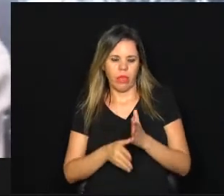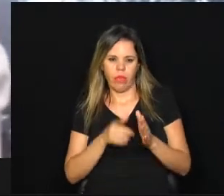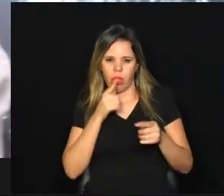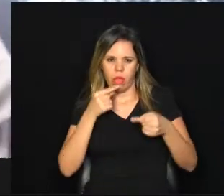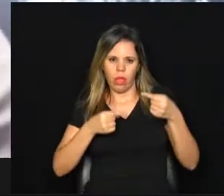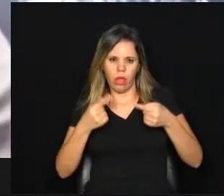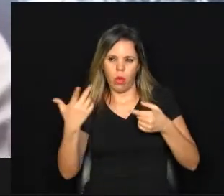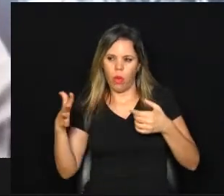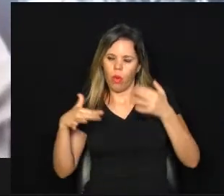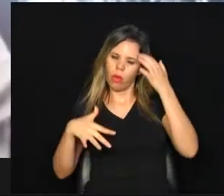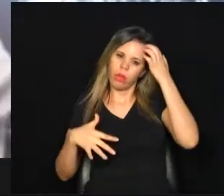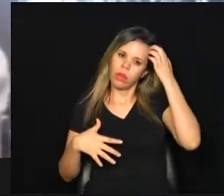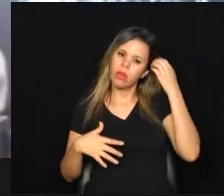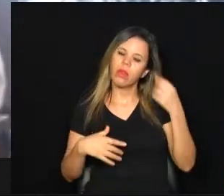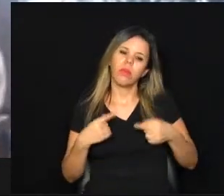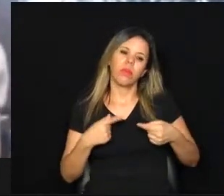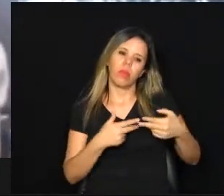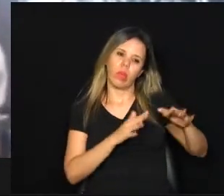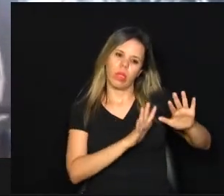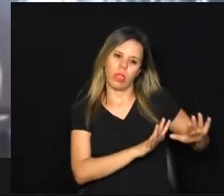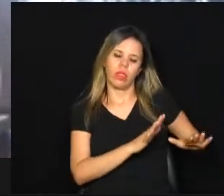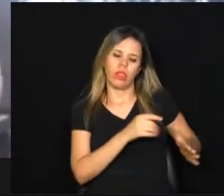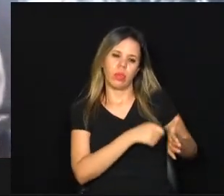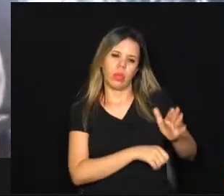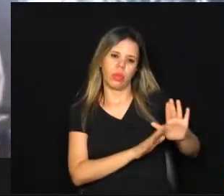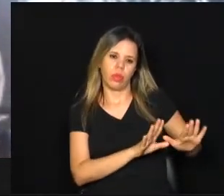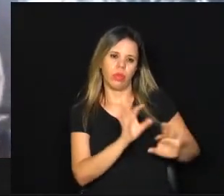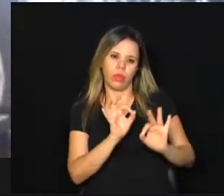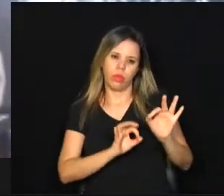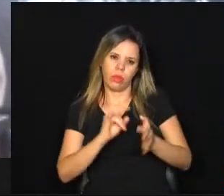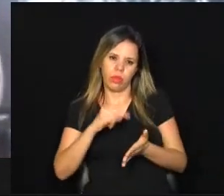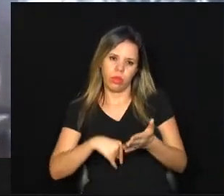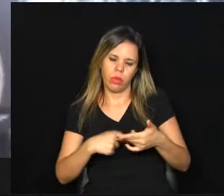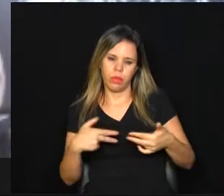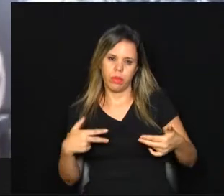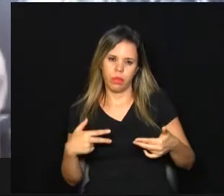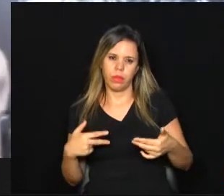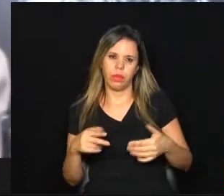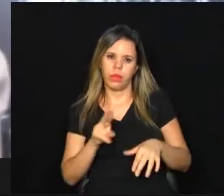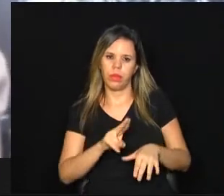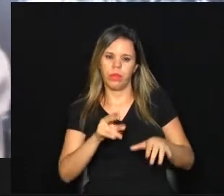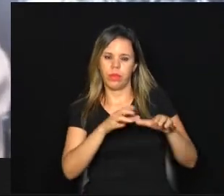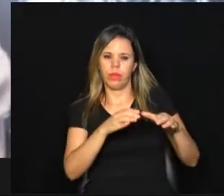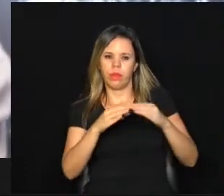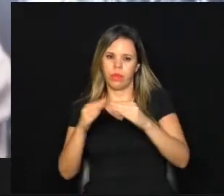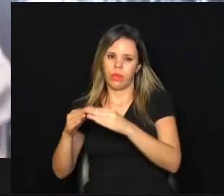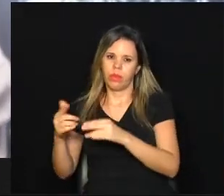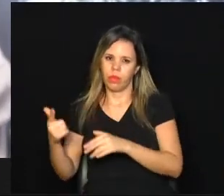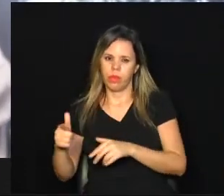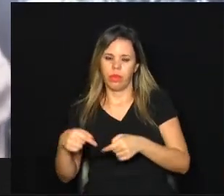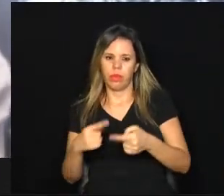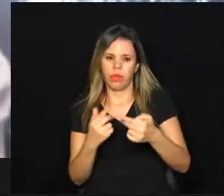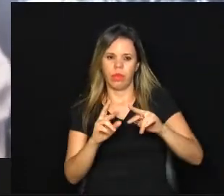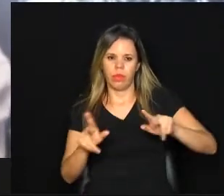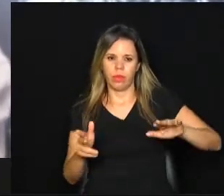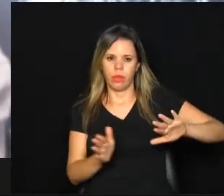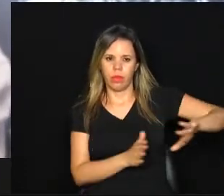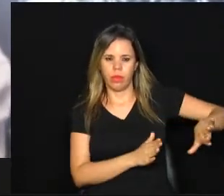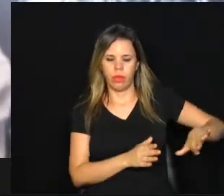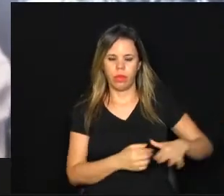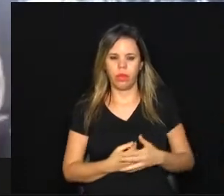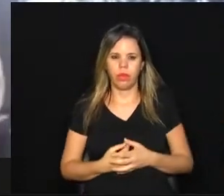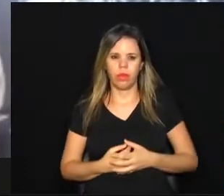são outras questões políticas, que você regularizar situações de ocupação é um outro desafio, envolve